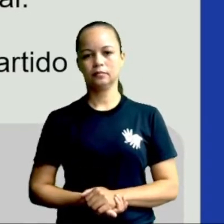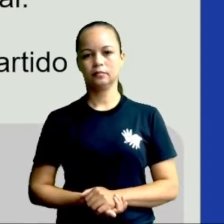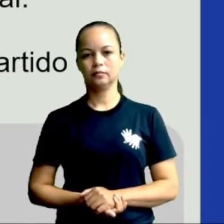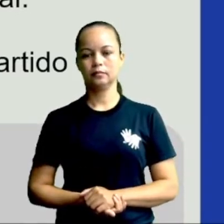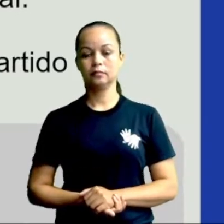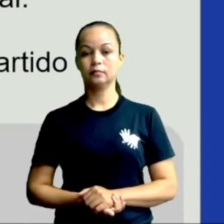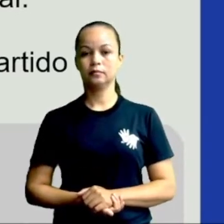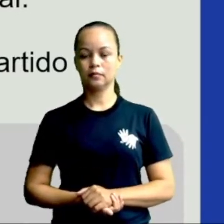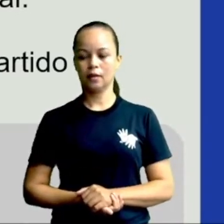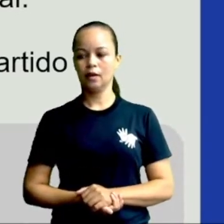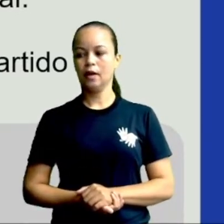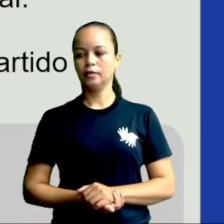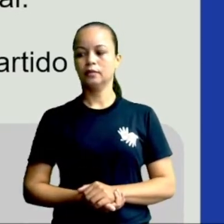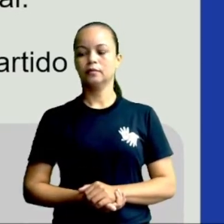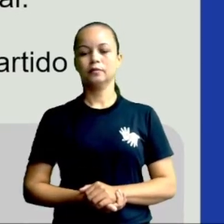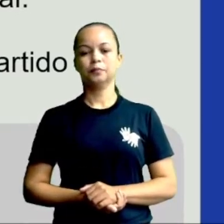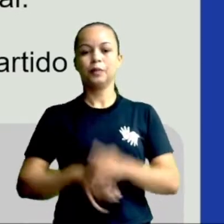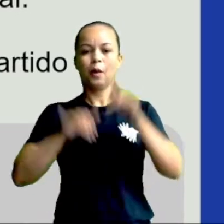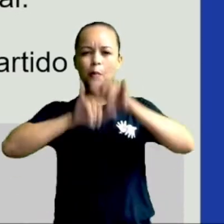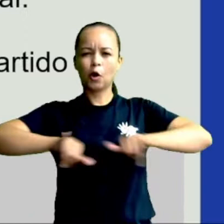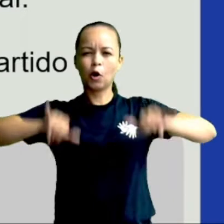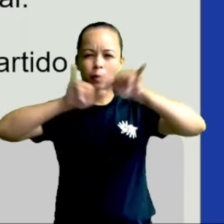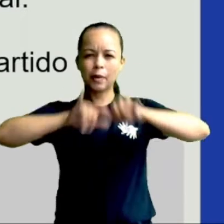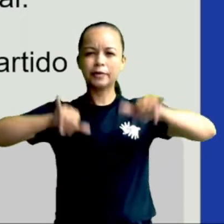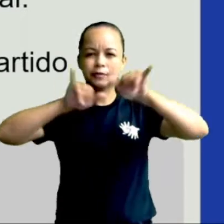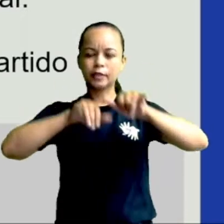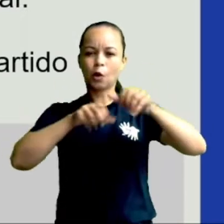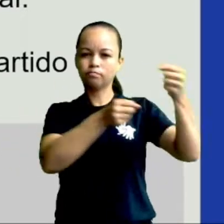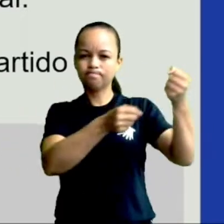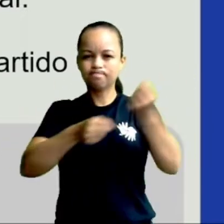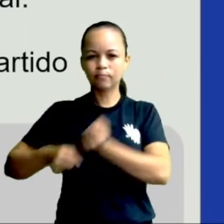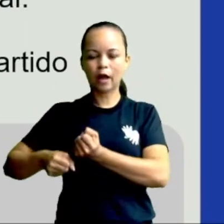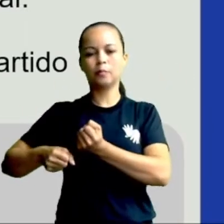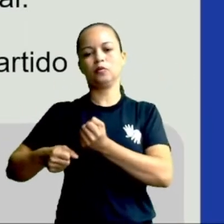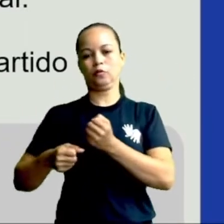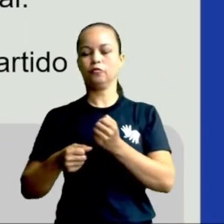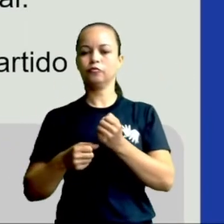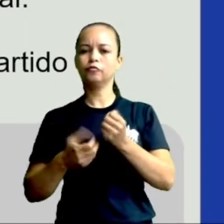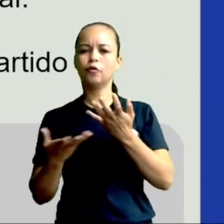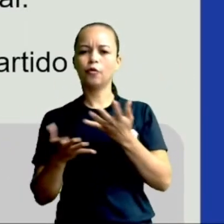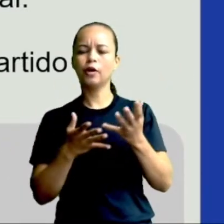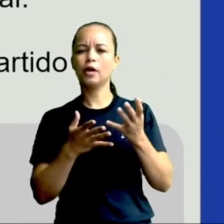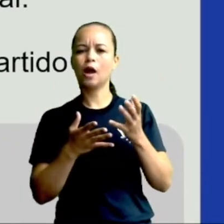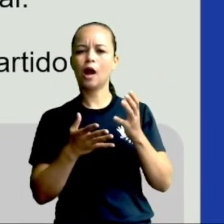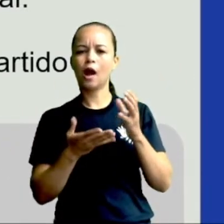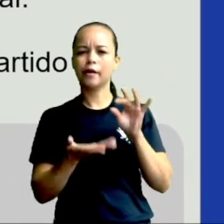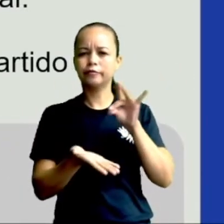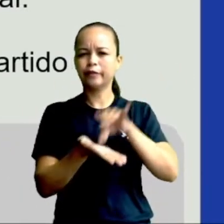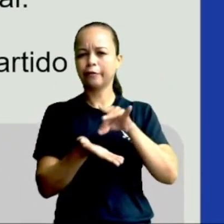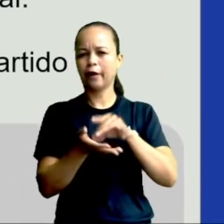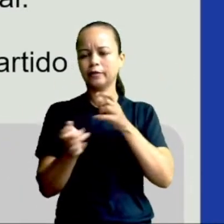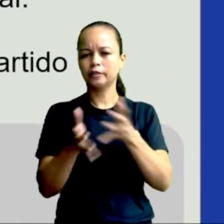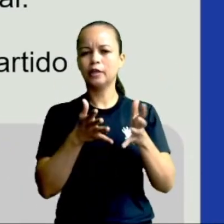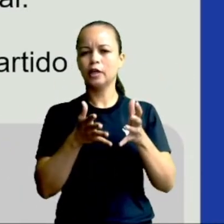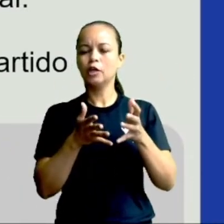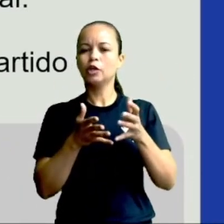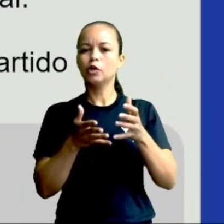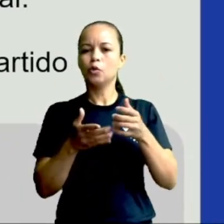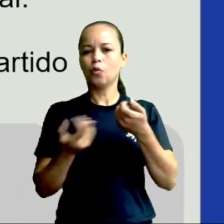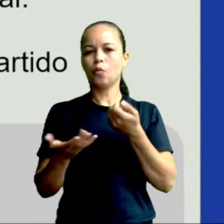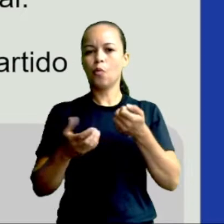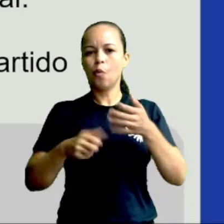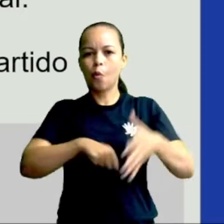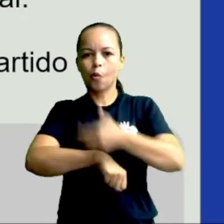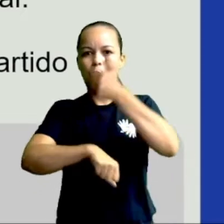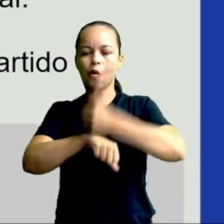Então, a proclamação da República, ela foi resultado, na verdade, de um golpe militar que